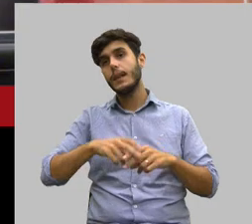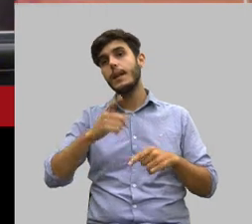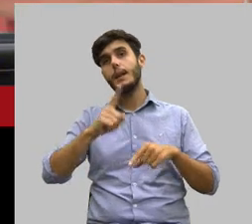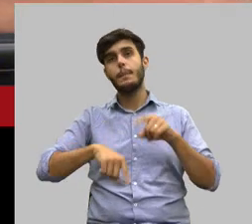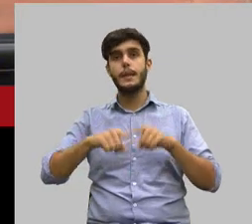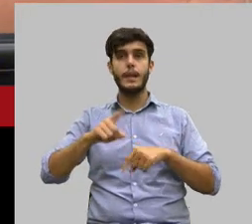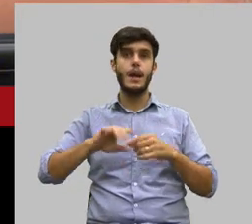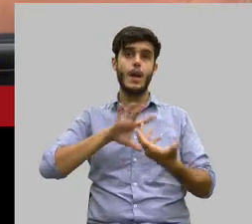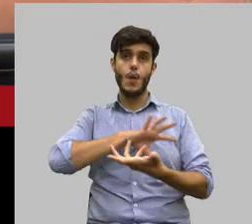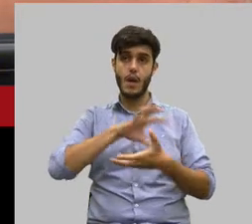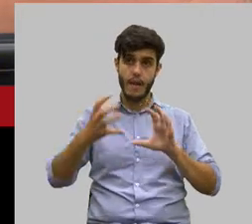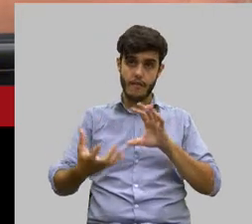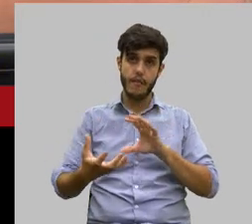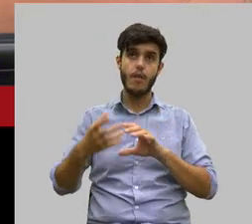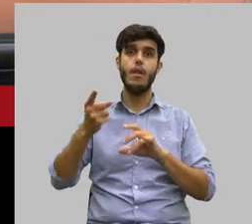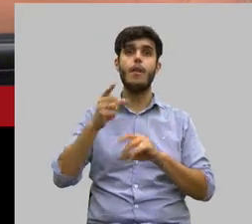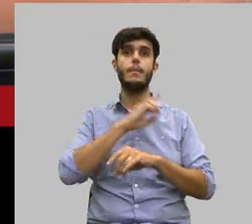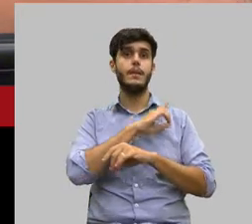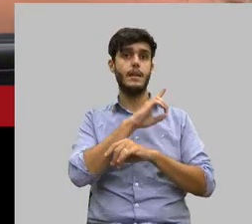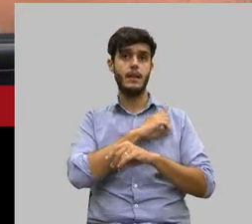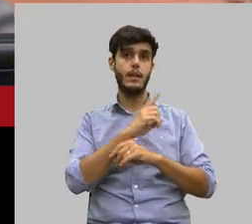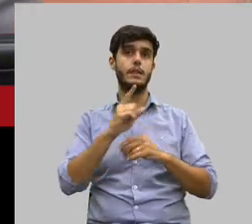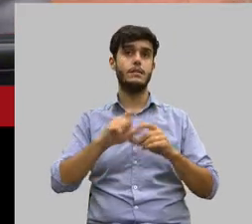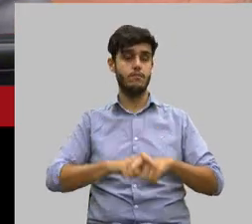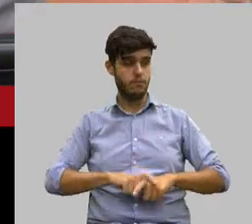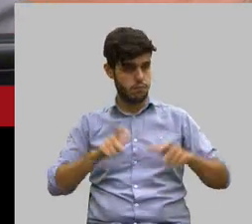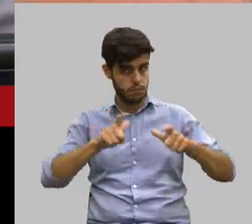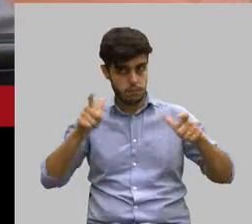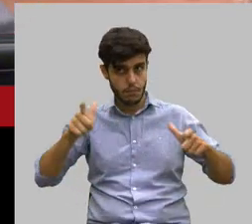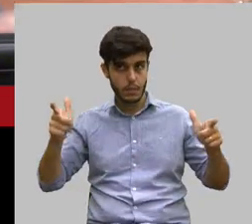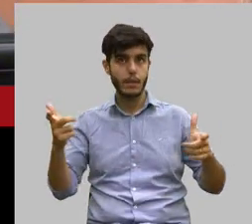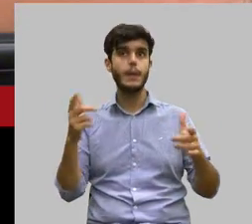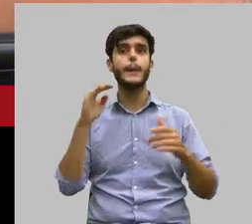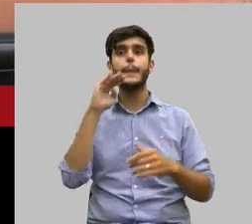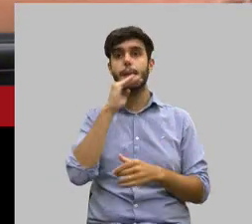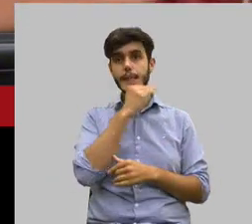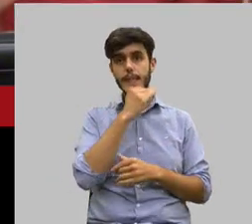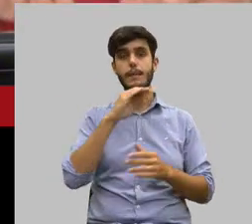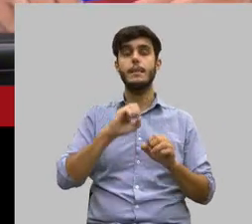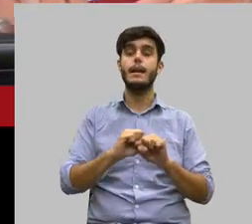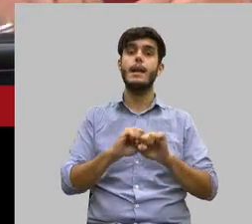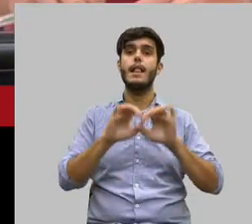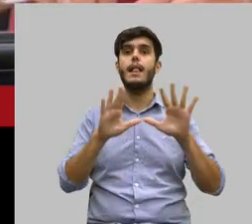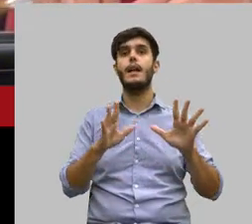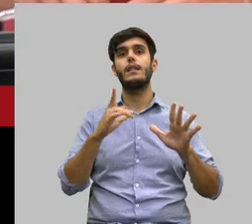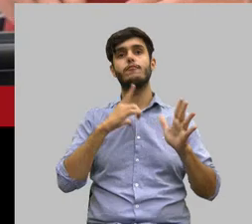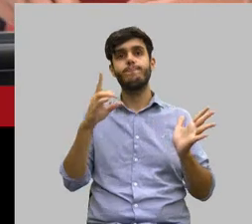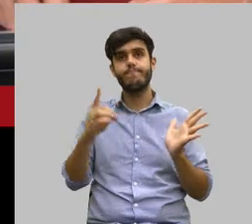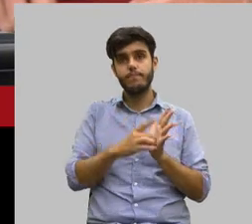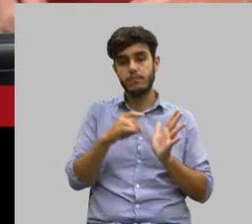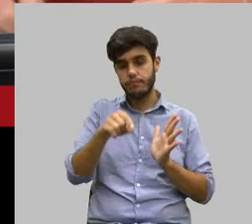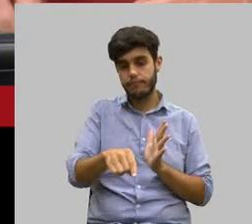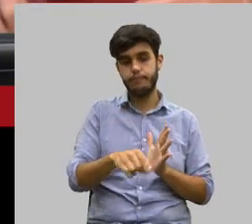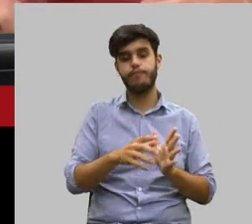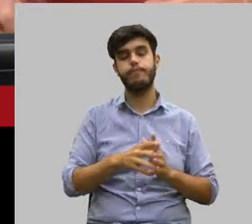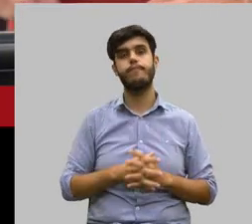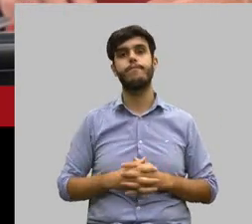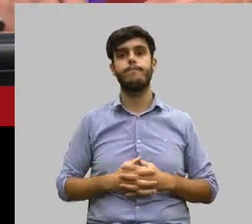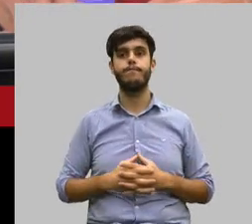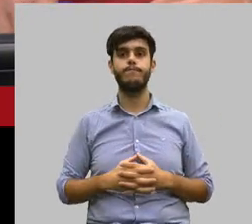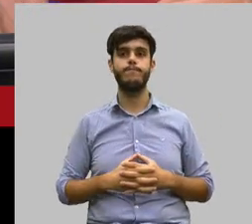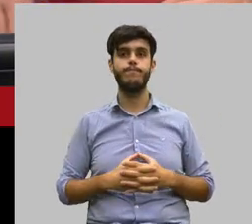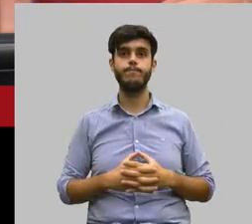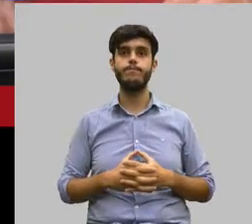reforma de delegacias ampliações a gente percebe claramente que sempre há um um